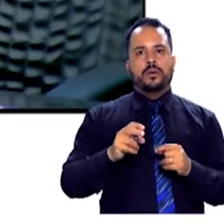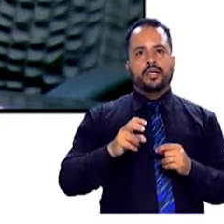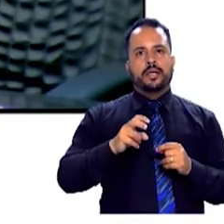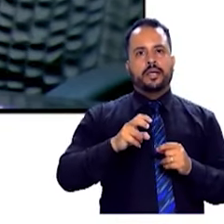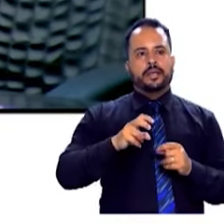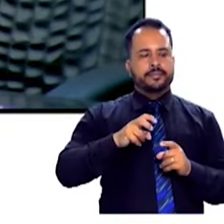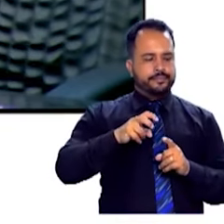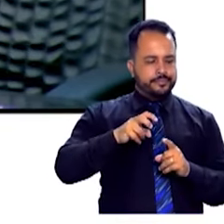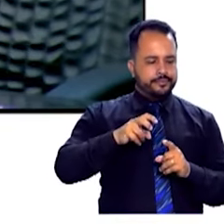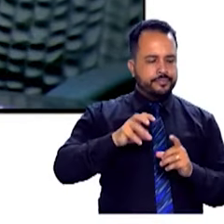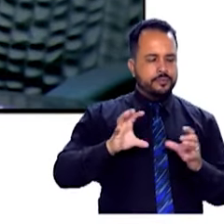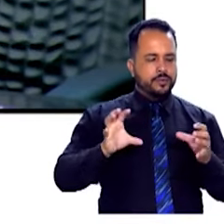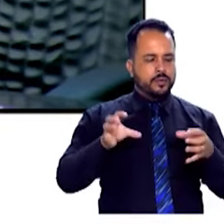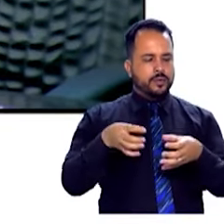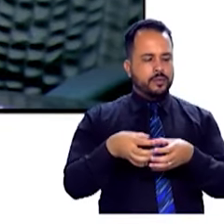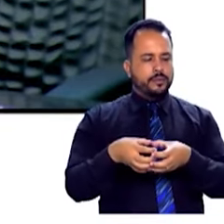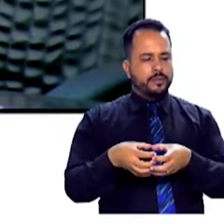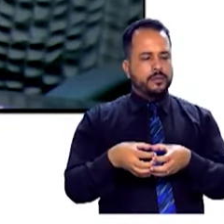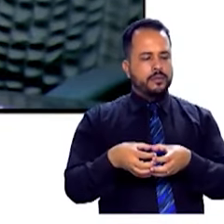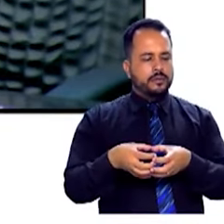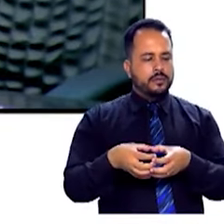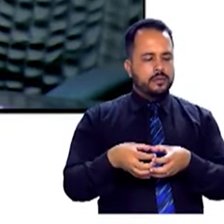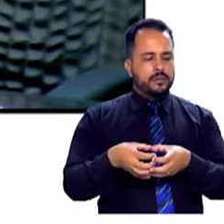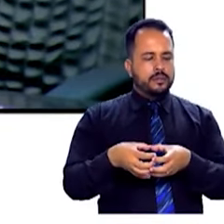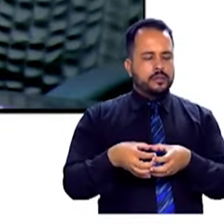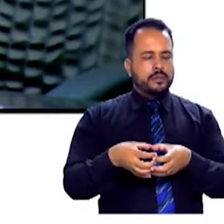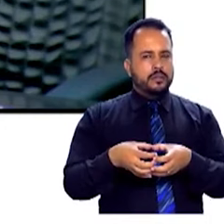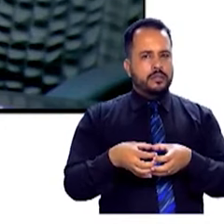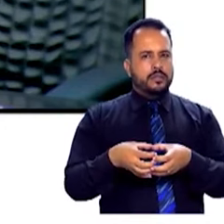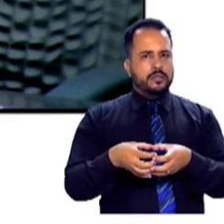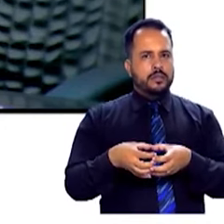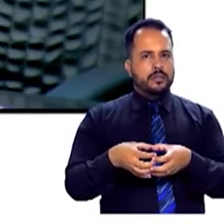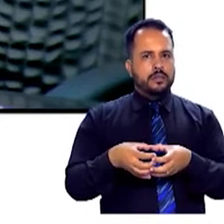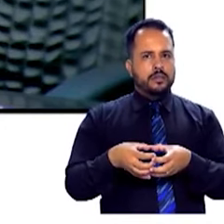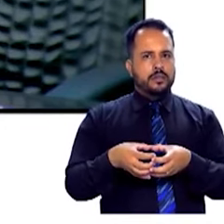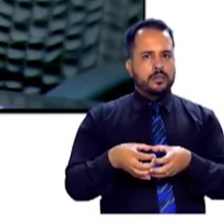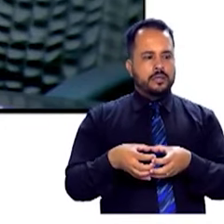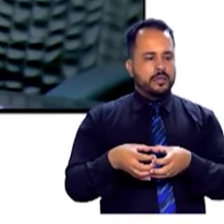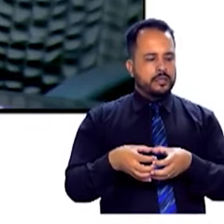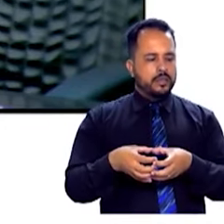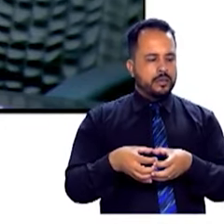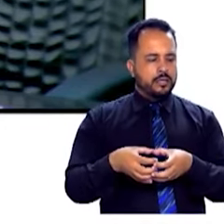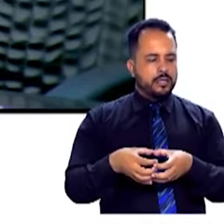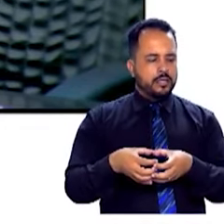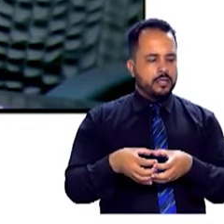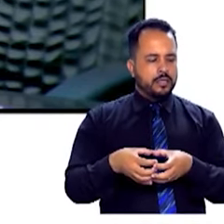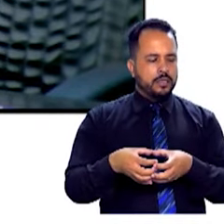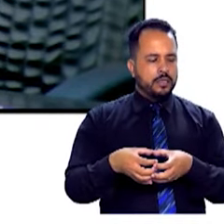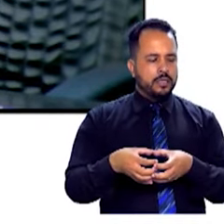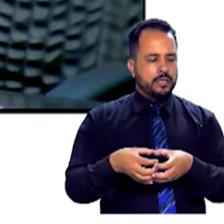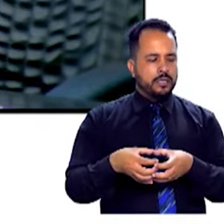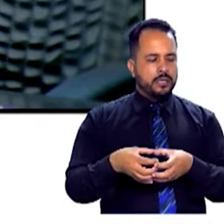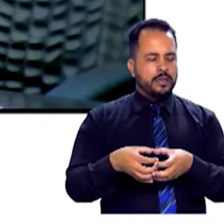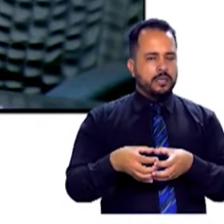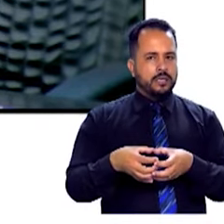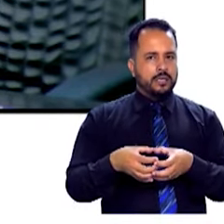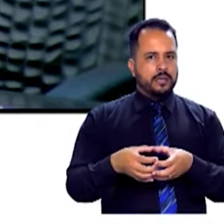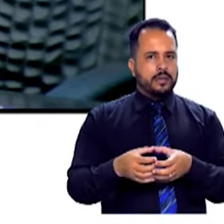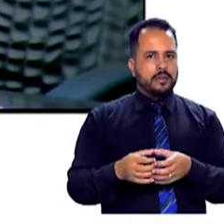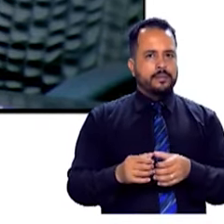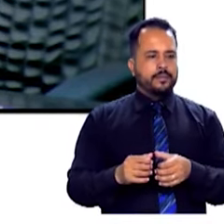e Isso corresponde à experiência eh do Brasil eh com a instituição do quórum de 2 ter para inadmitir